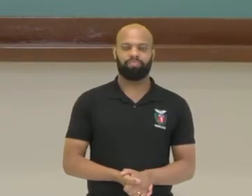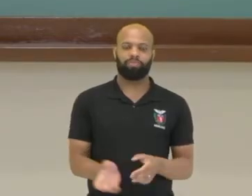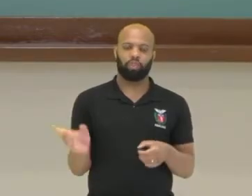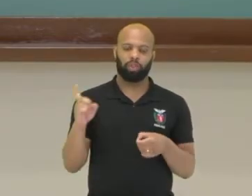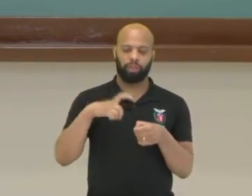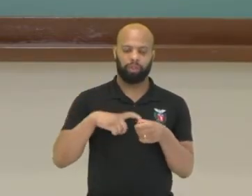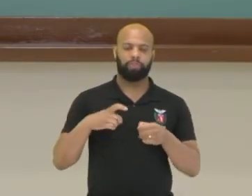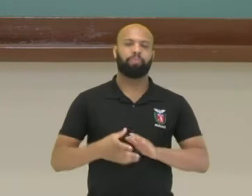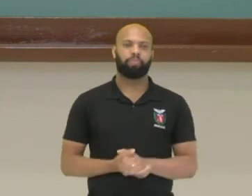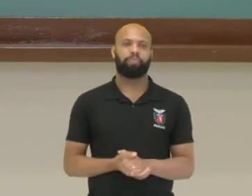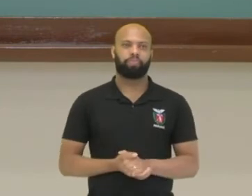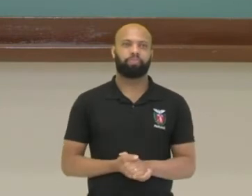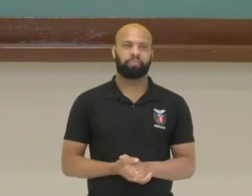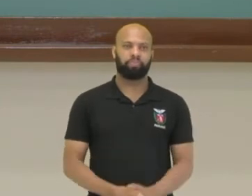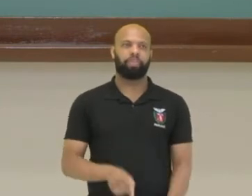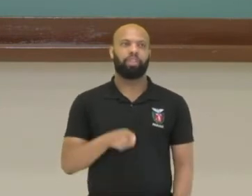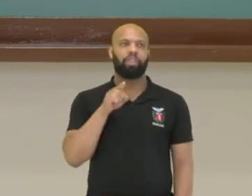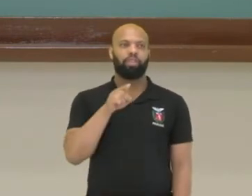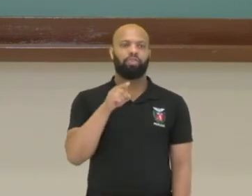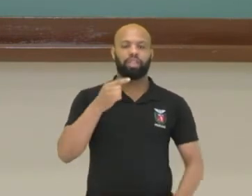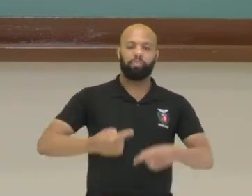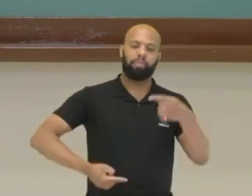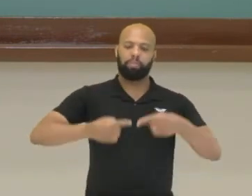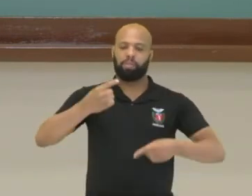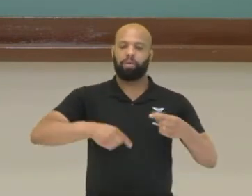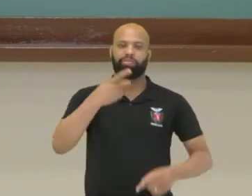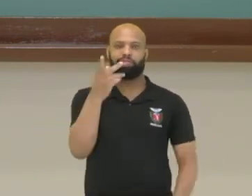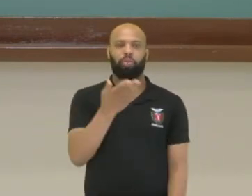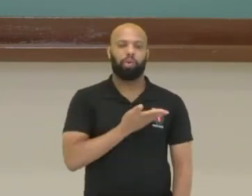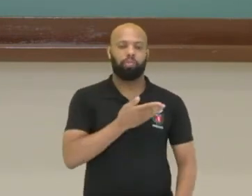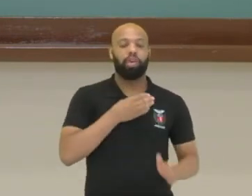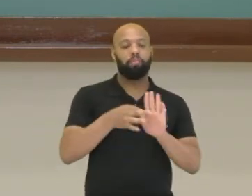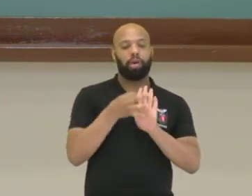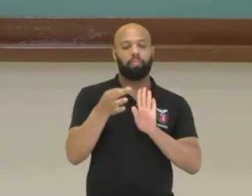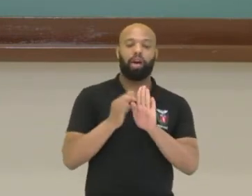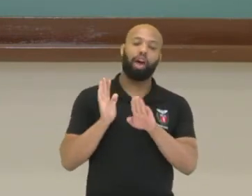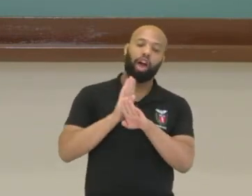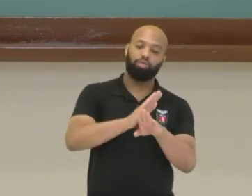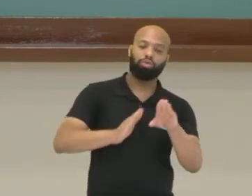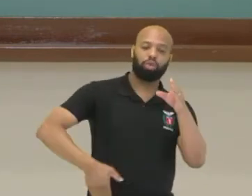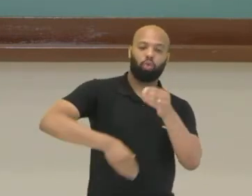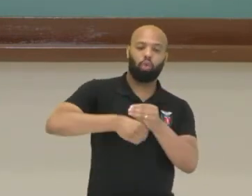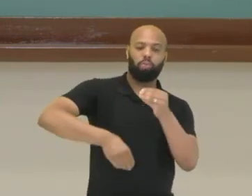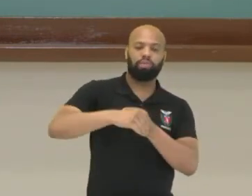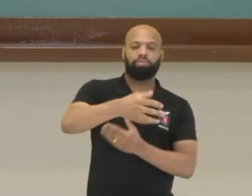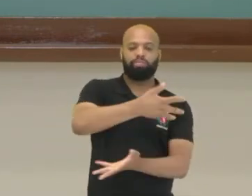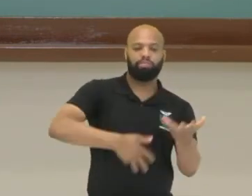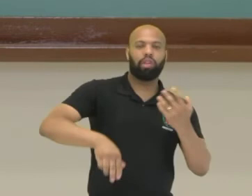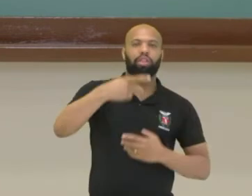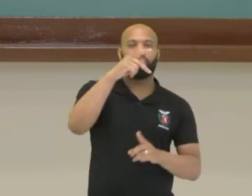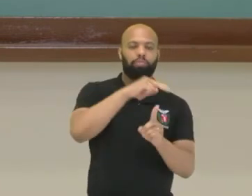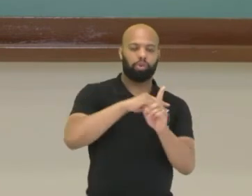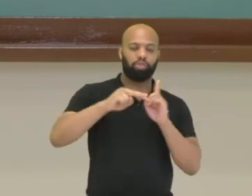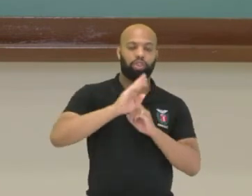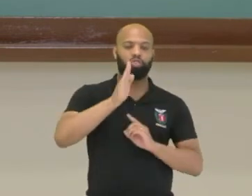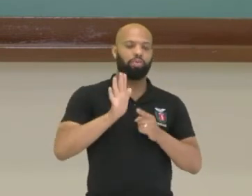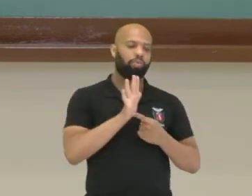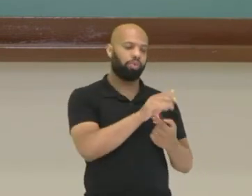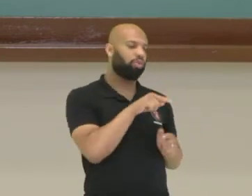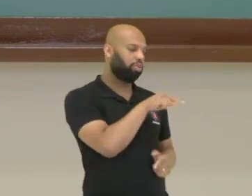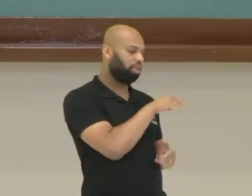Voltei. Você debateu com um colega argumentos que corroboram seu ponto de vista? Ponto de vista já